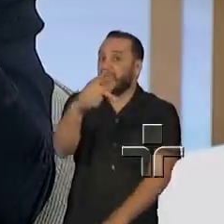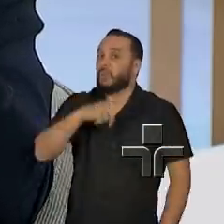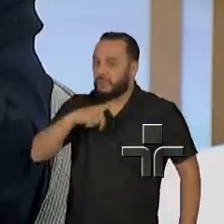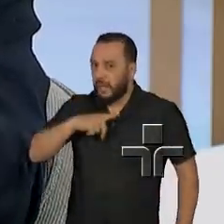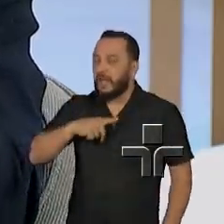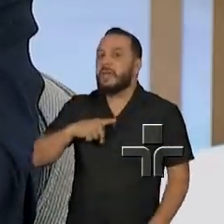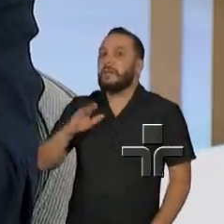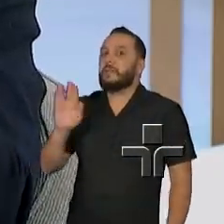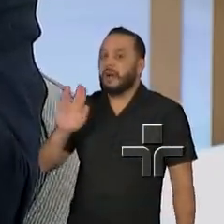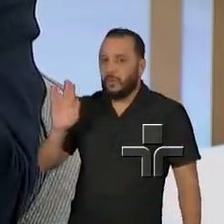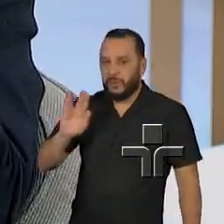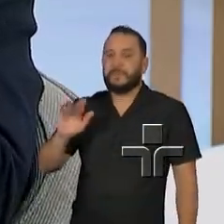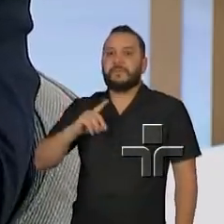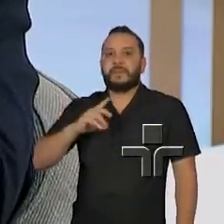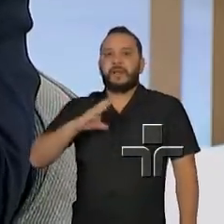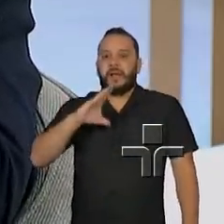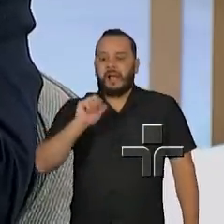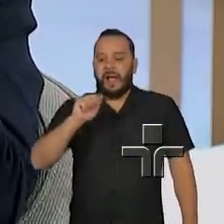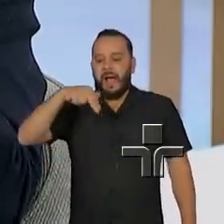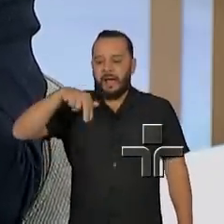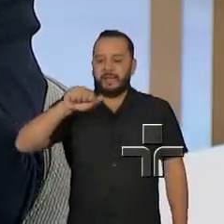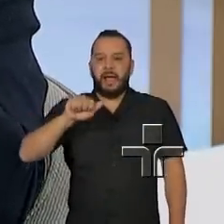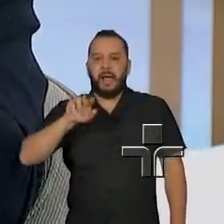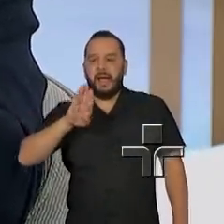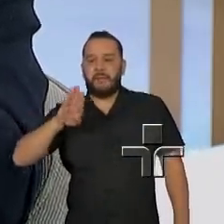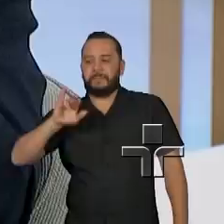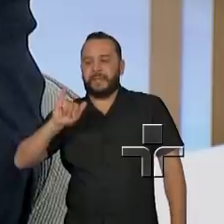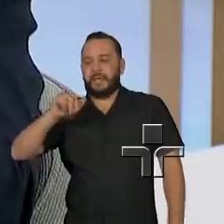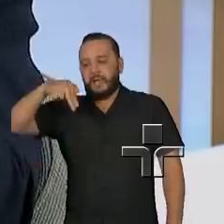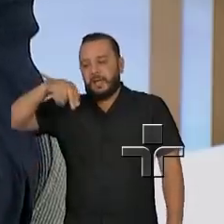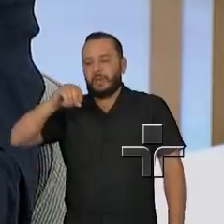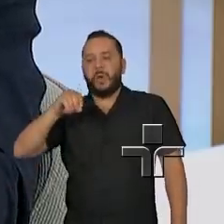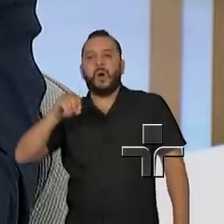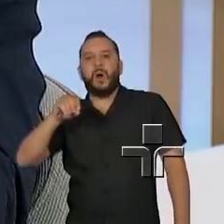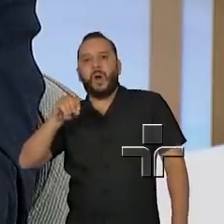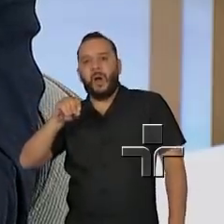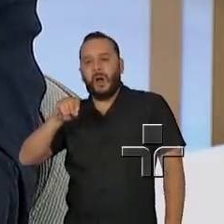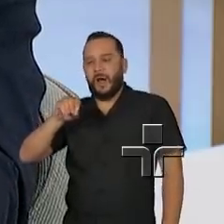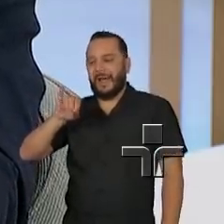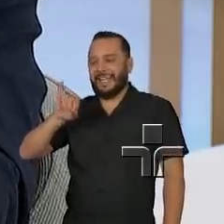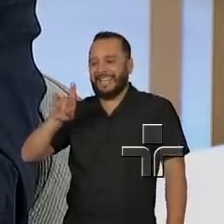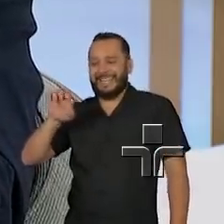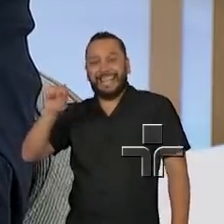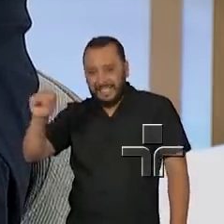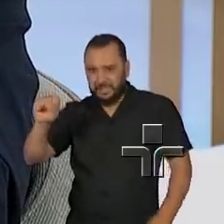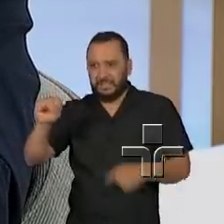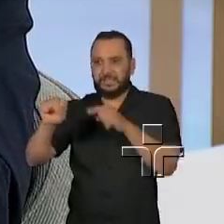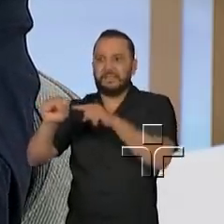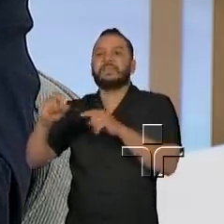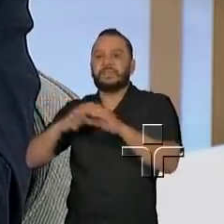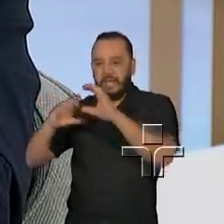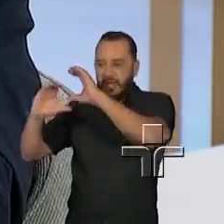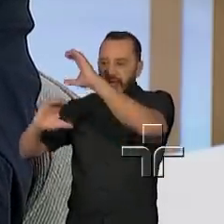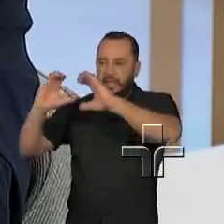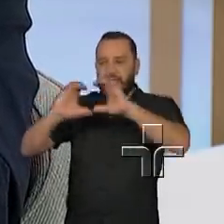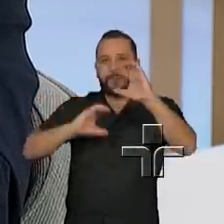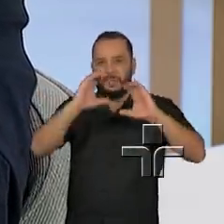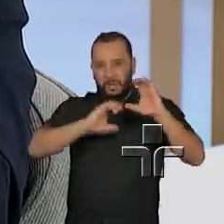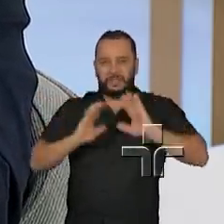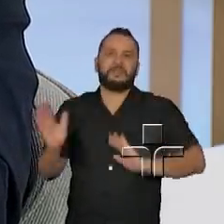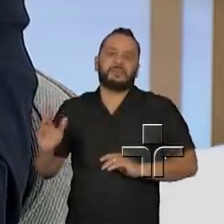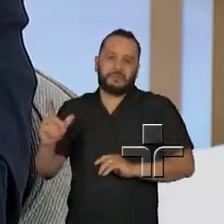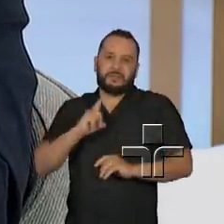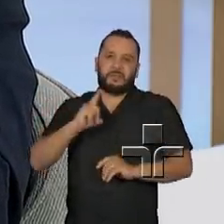os endocannabinoides, os canabinoides endógenos. Nós temos 6.000 anos de experiência com a maconha, mas nós não temos nem 10